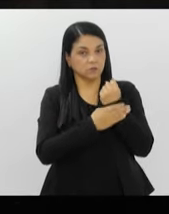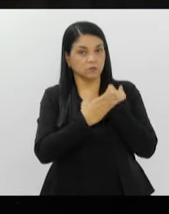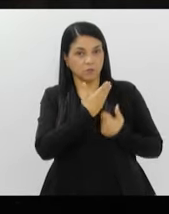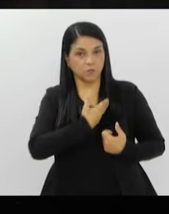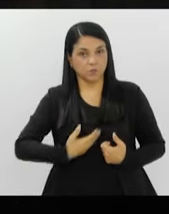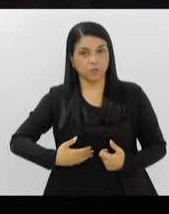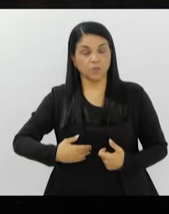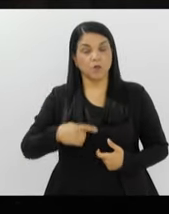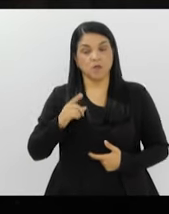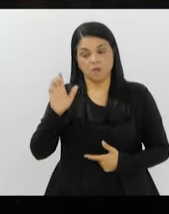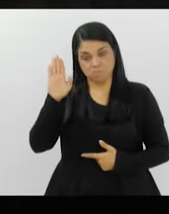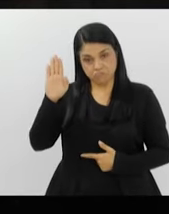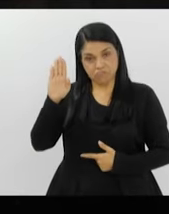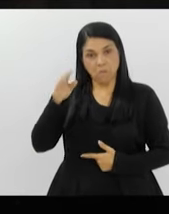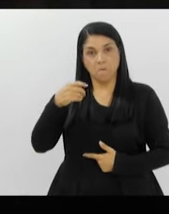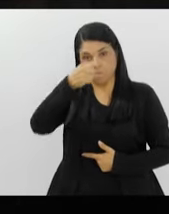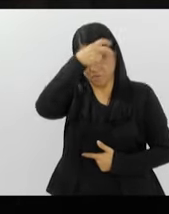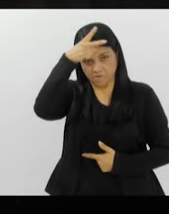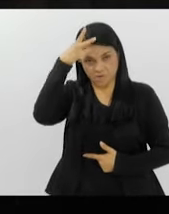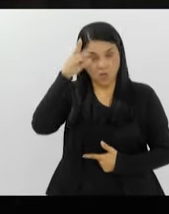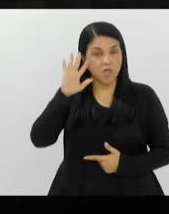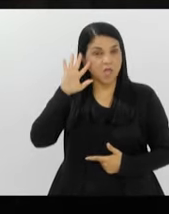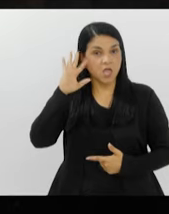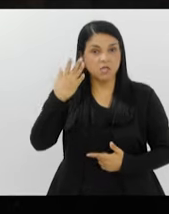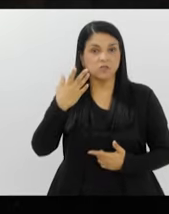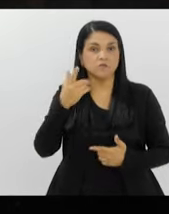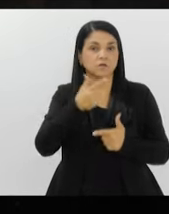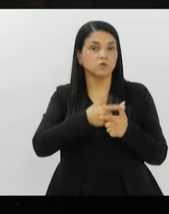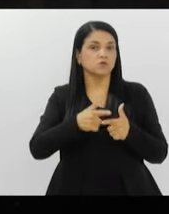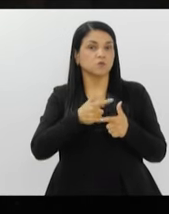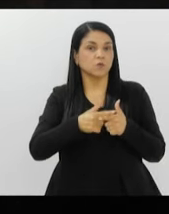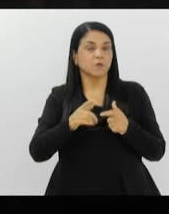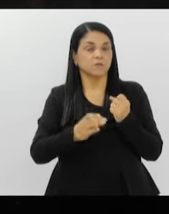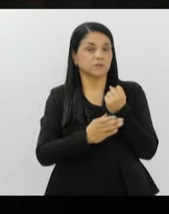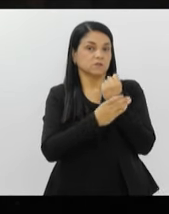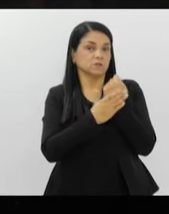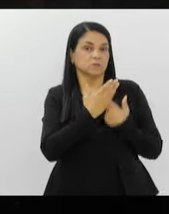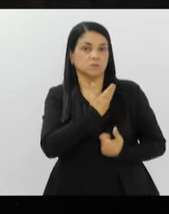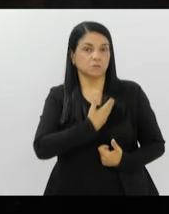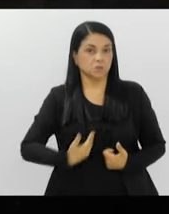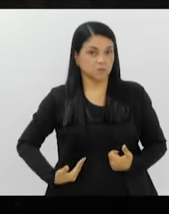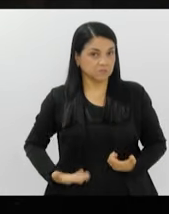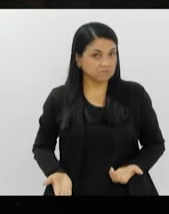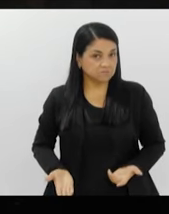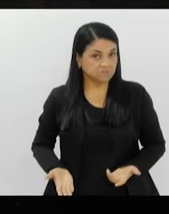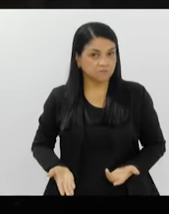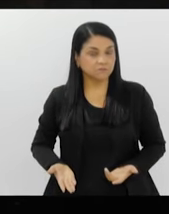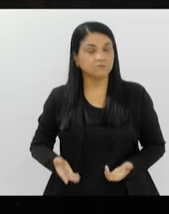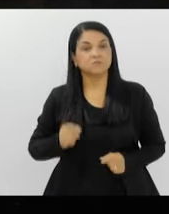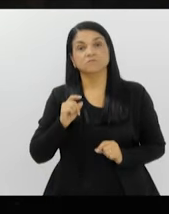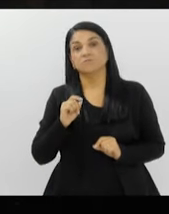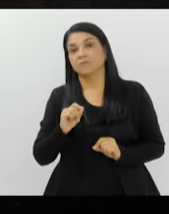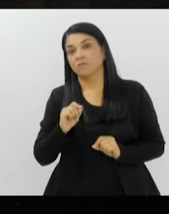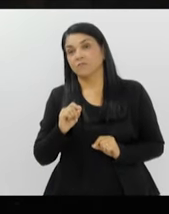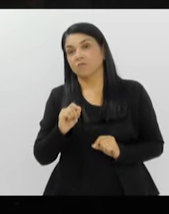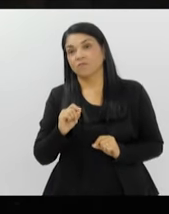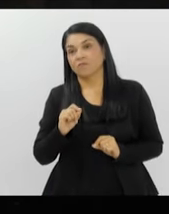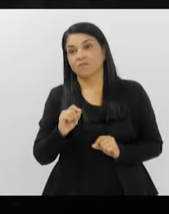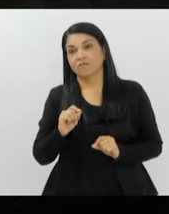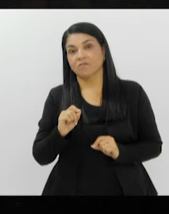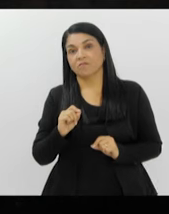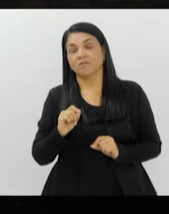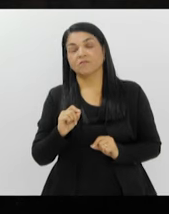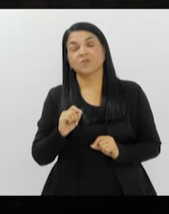cidade do Rio de Janeiro ele ia resolver todos os problemas de Segurança Pública que é